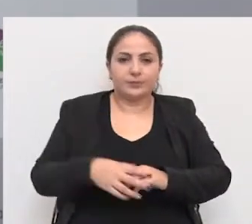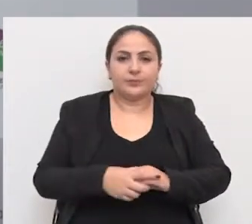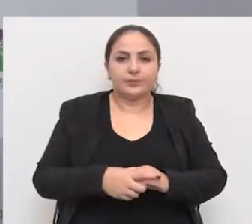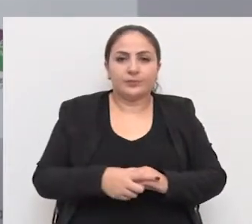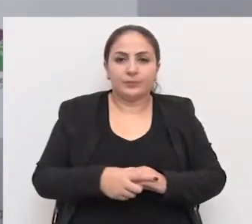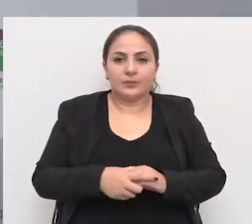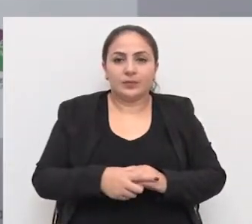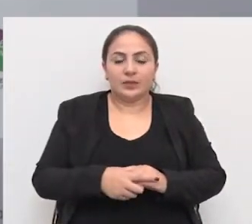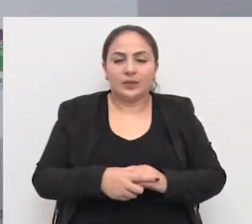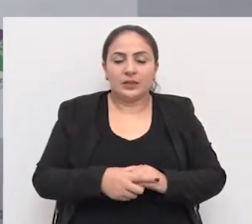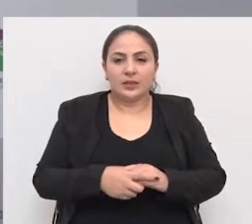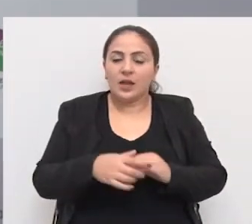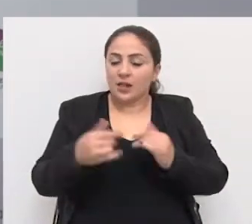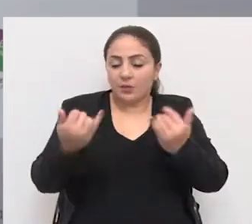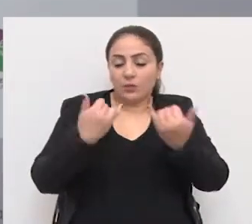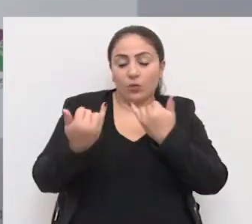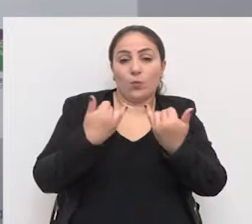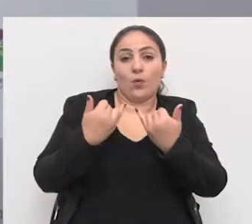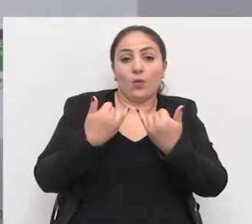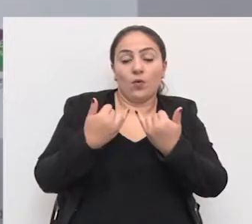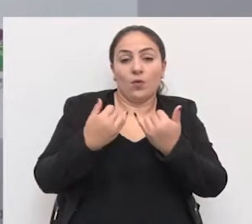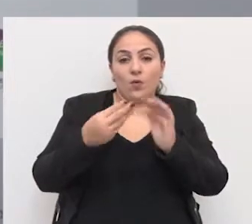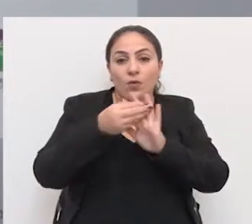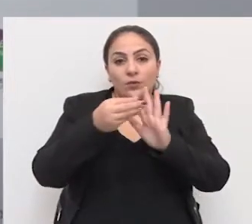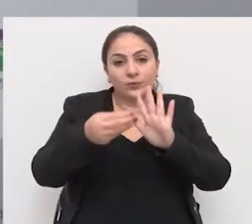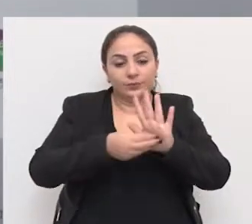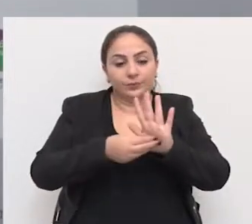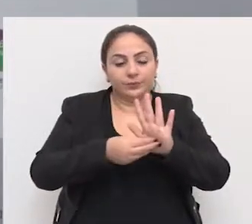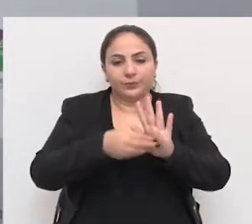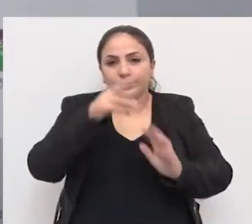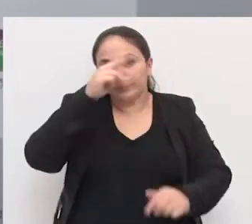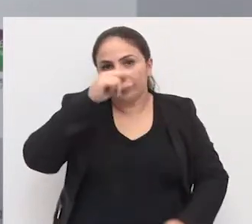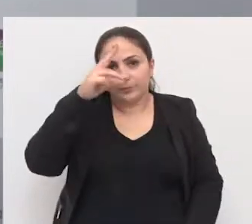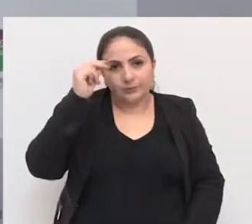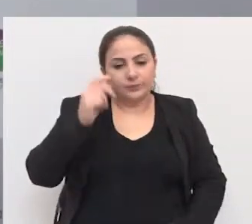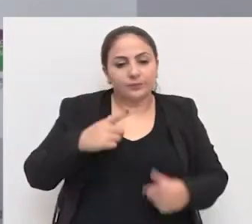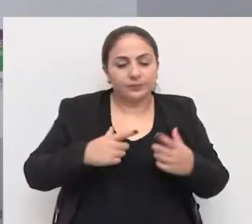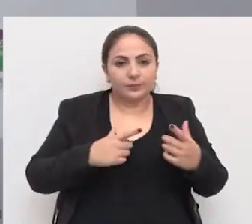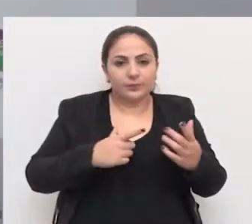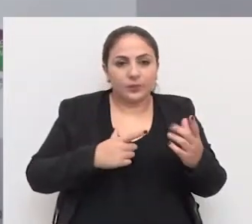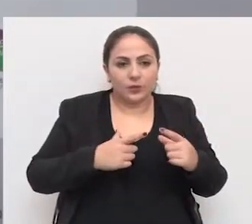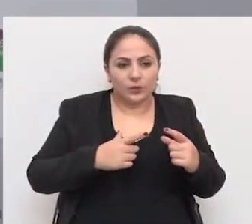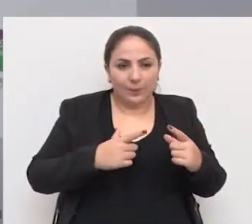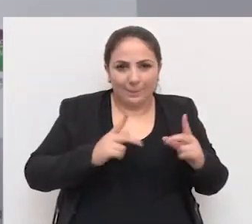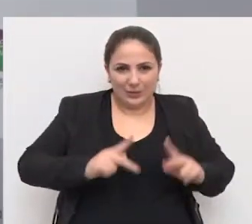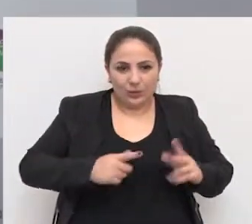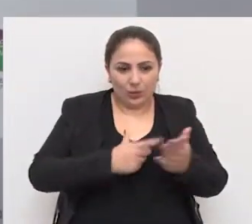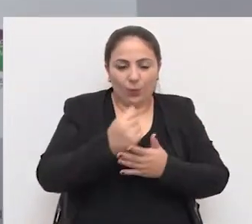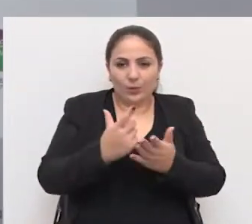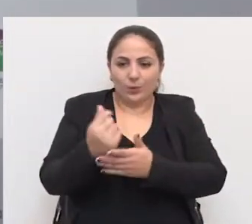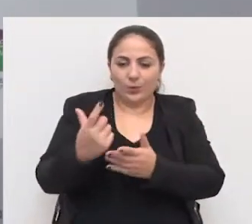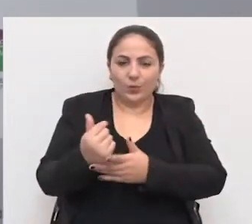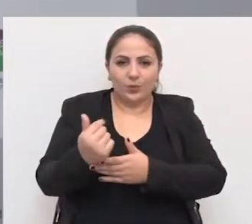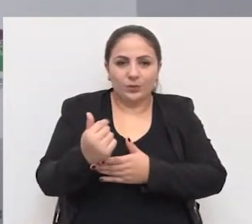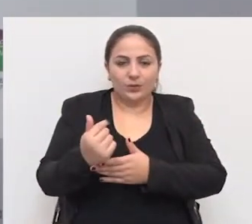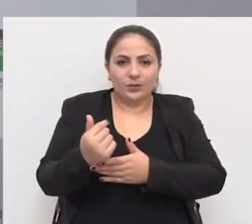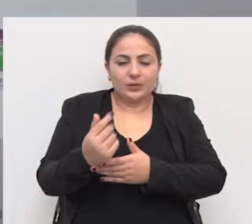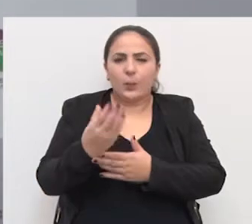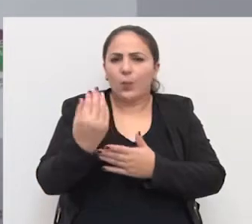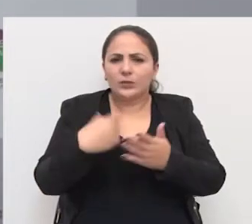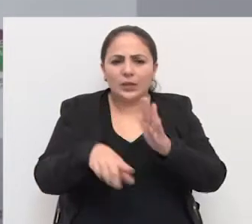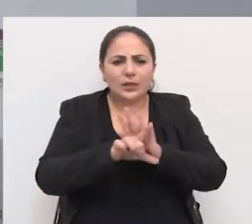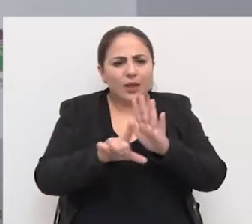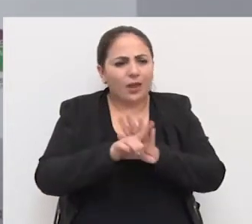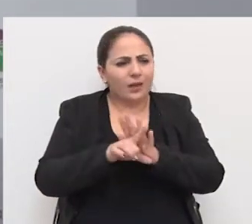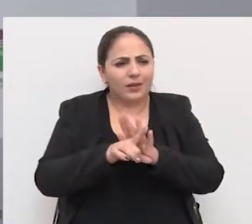né, prévios à informação que ele tinha me passado, o Código Municipal do Consumidor, né, e que existem muitas